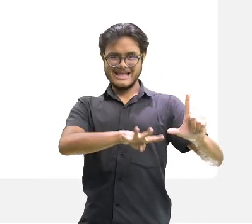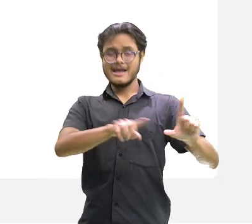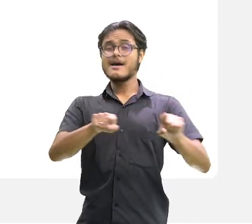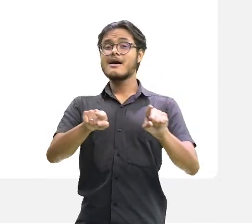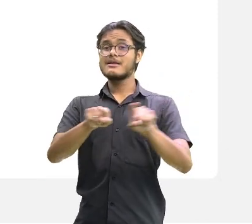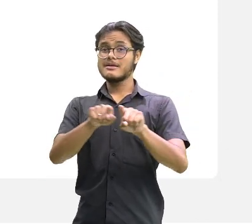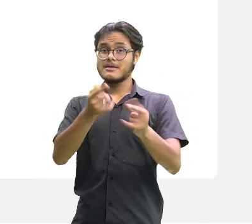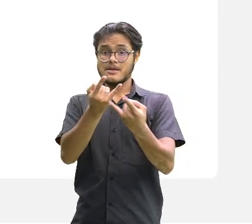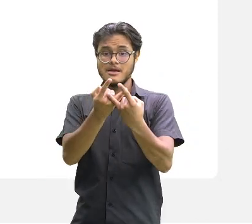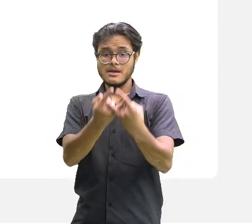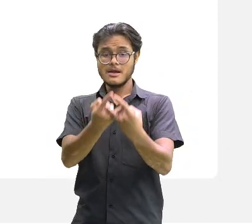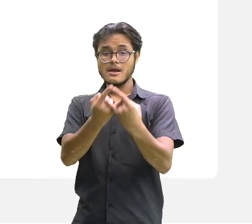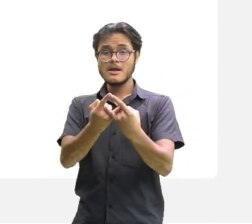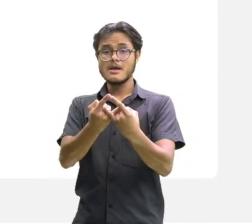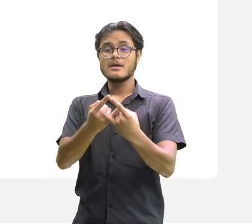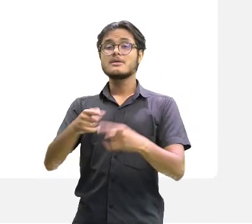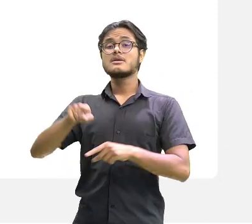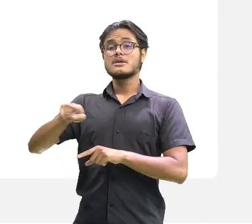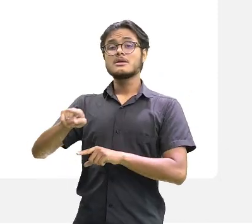ver os métodos